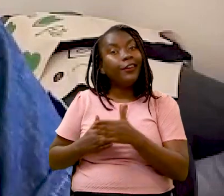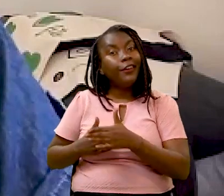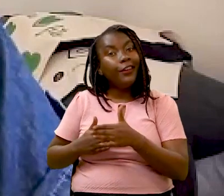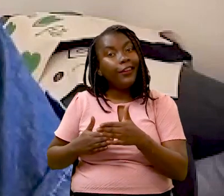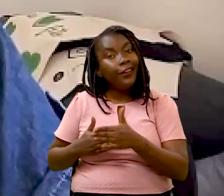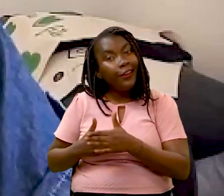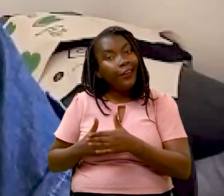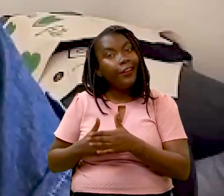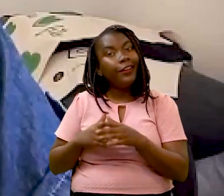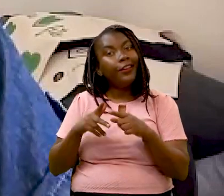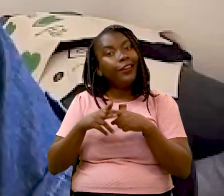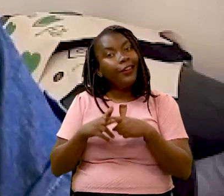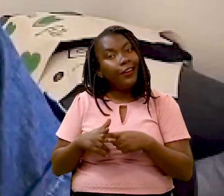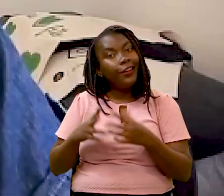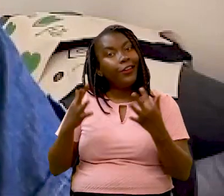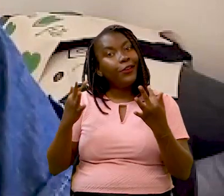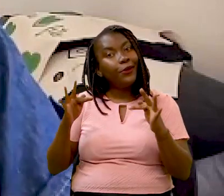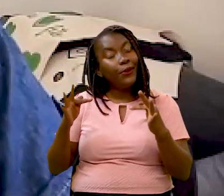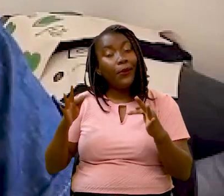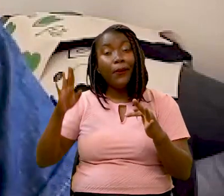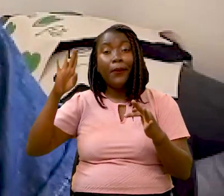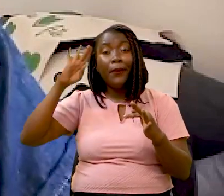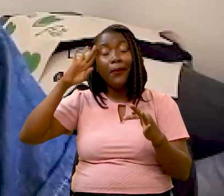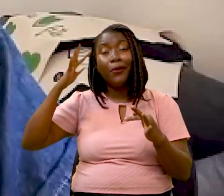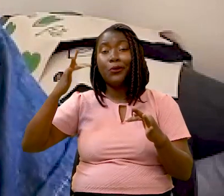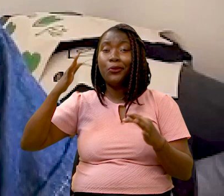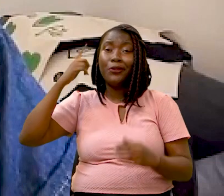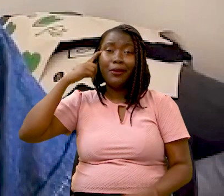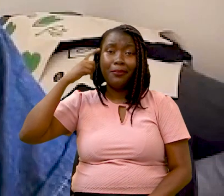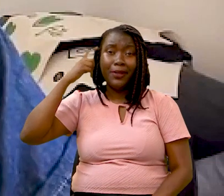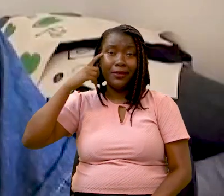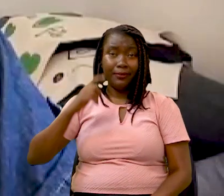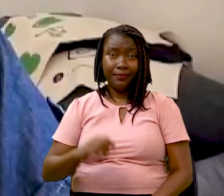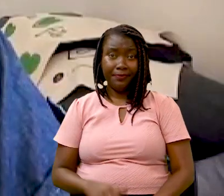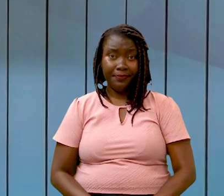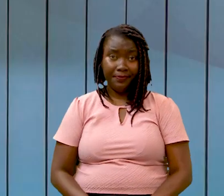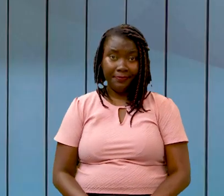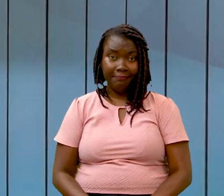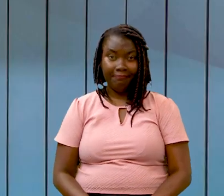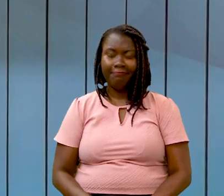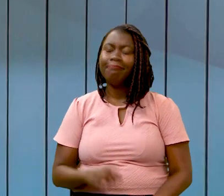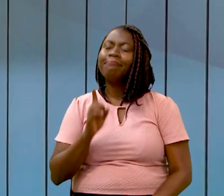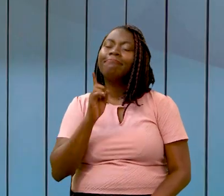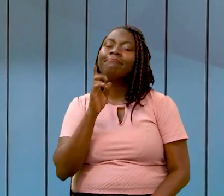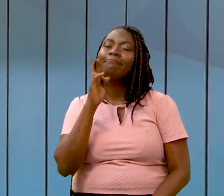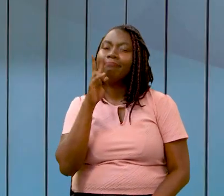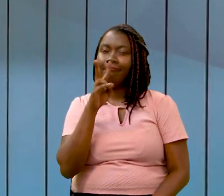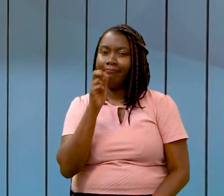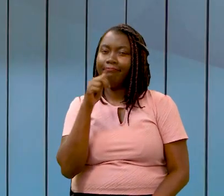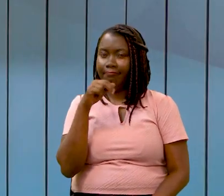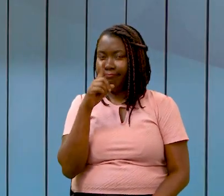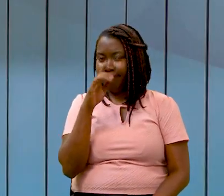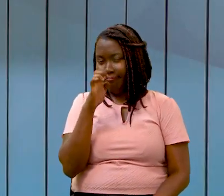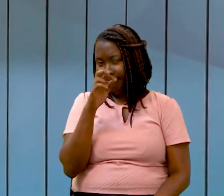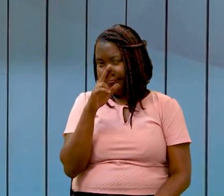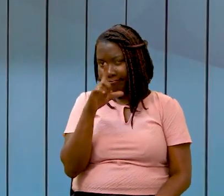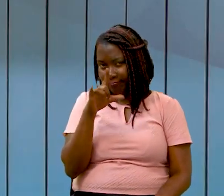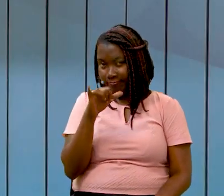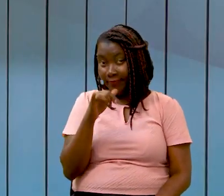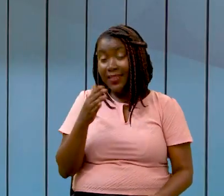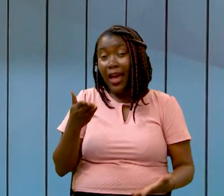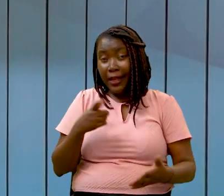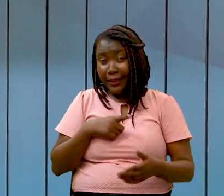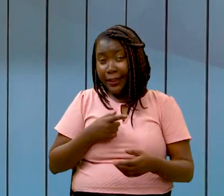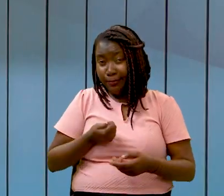o mecanismo de dor, principalmente as dores de cabeça. Doutora Vanderly, agora você